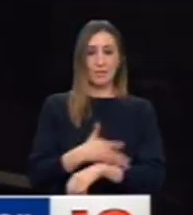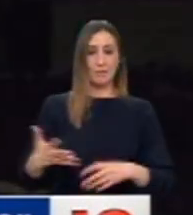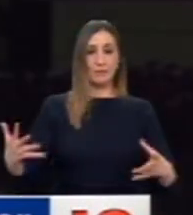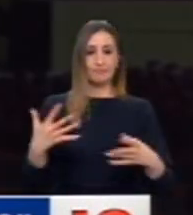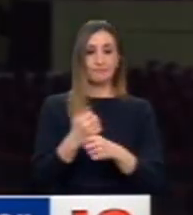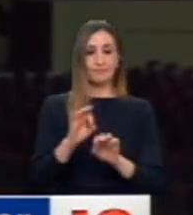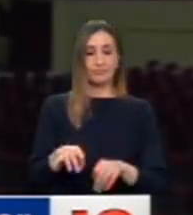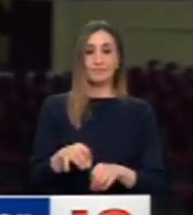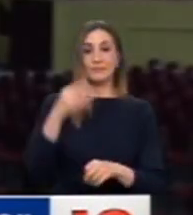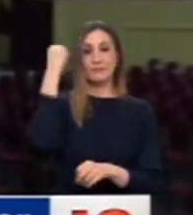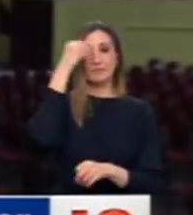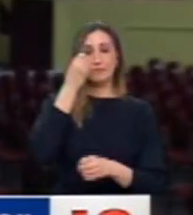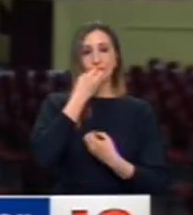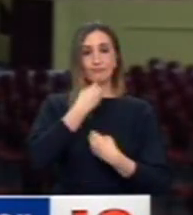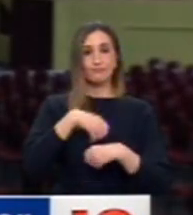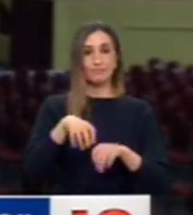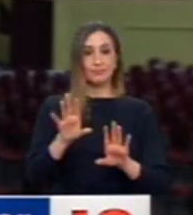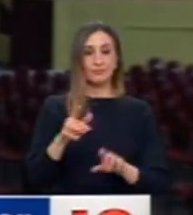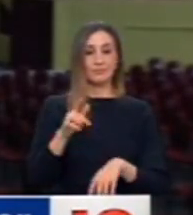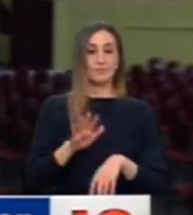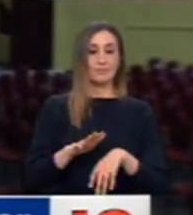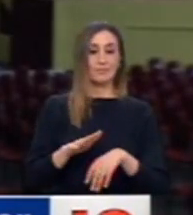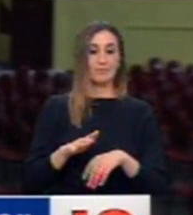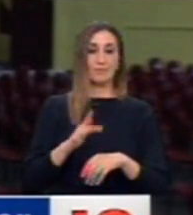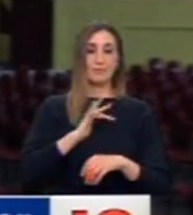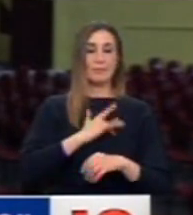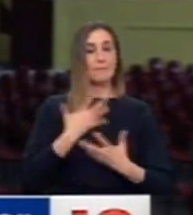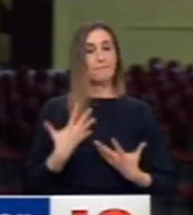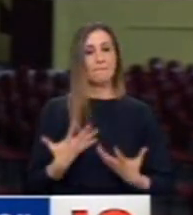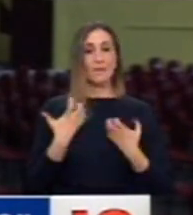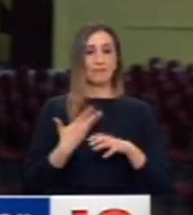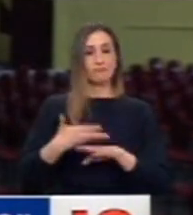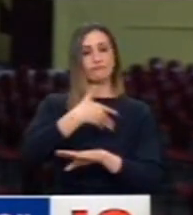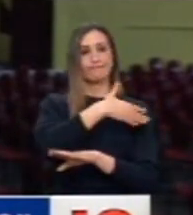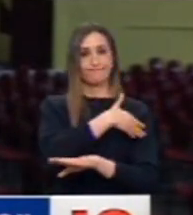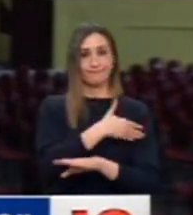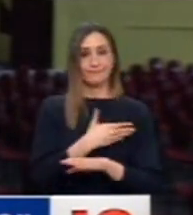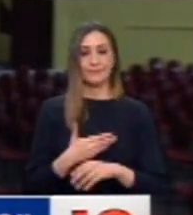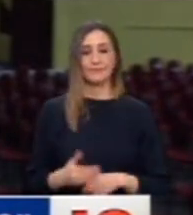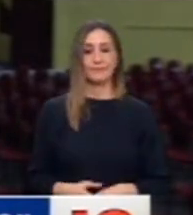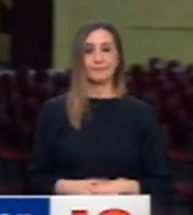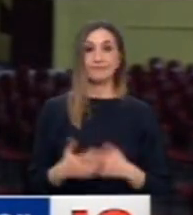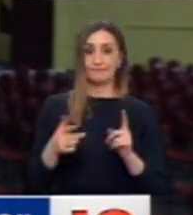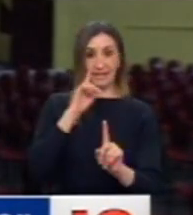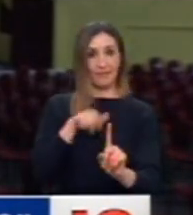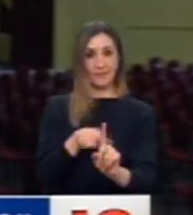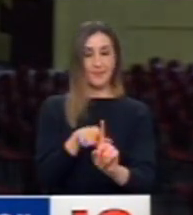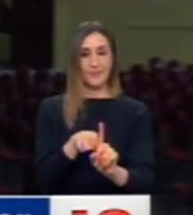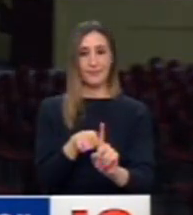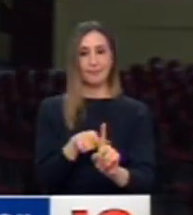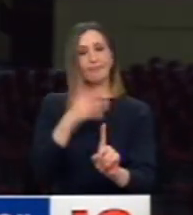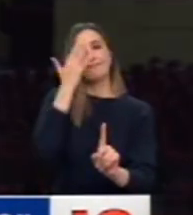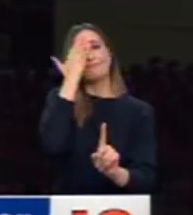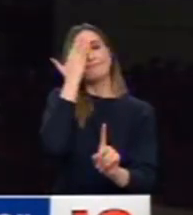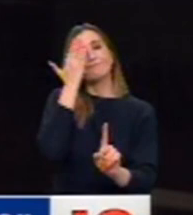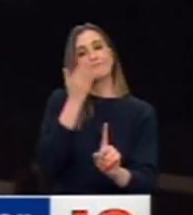Perdemos um sonho tanto que se amou. São palavras. Vanessa Silva acha